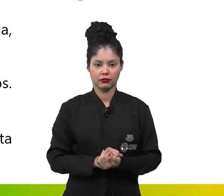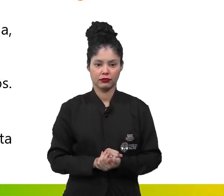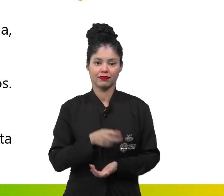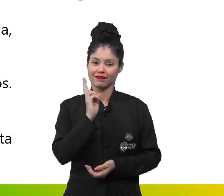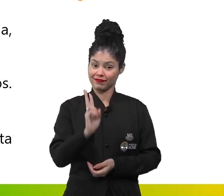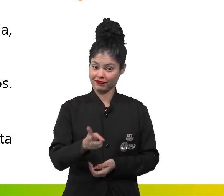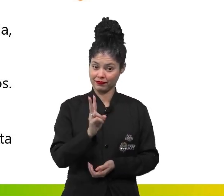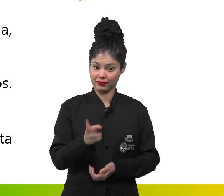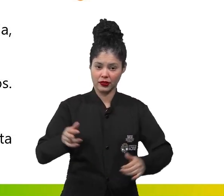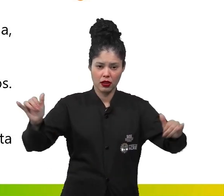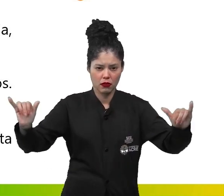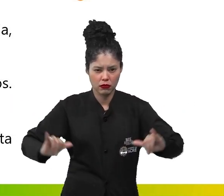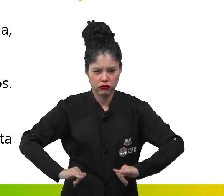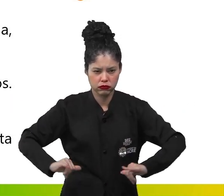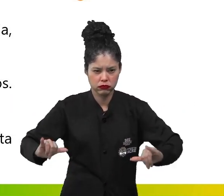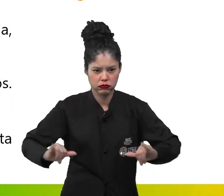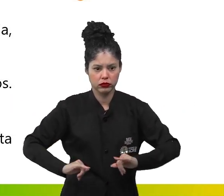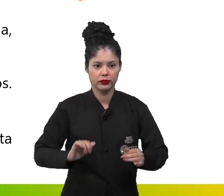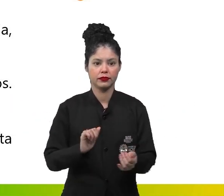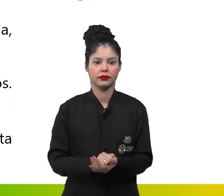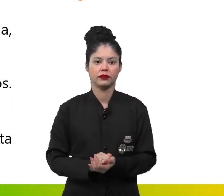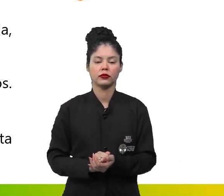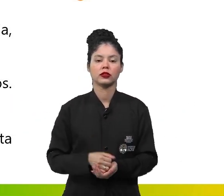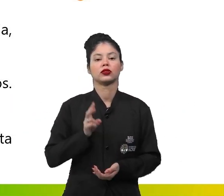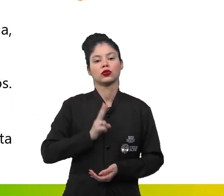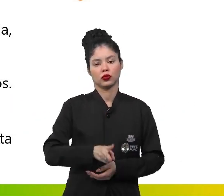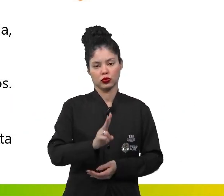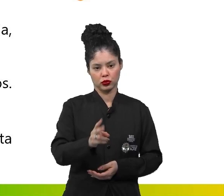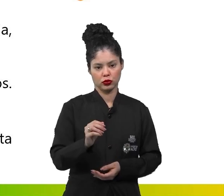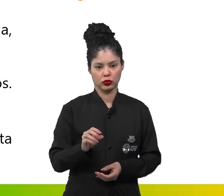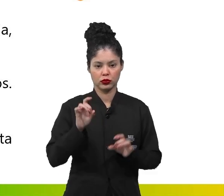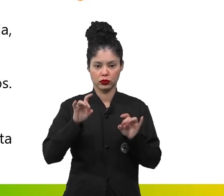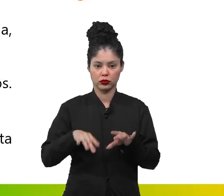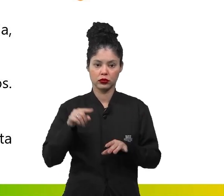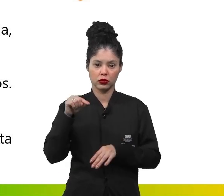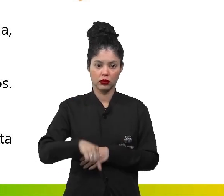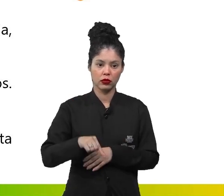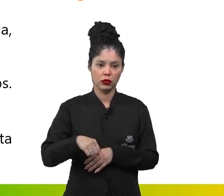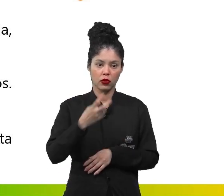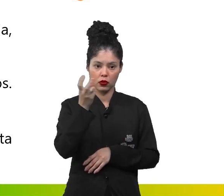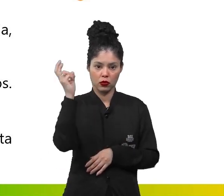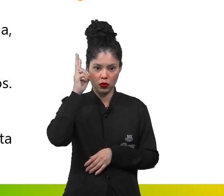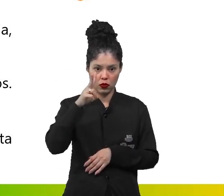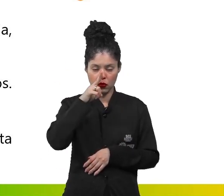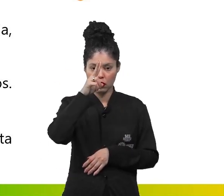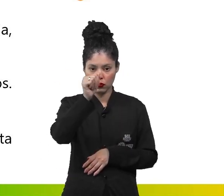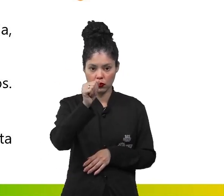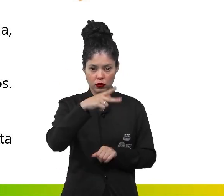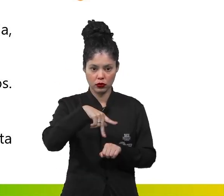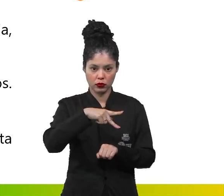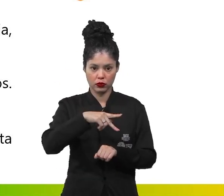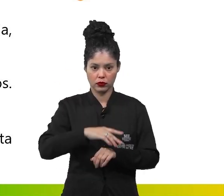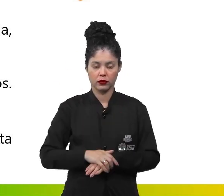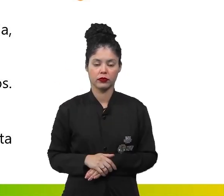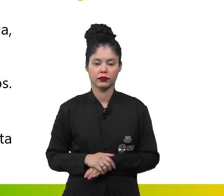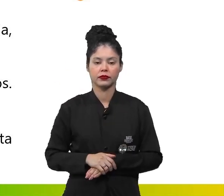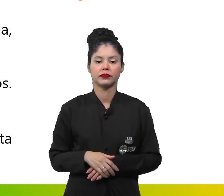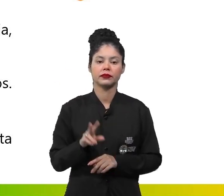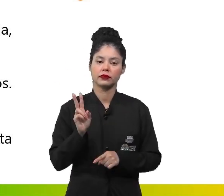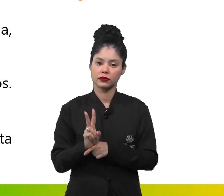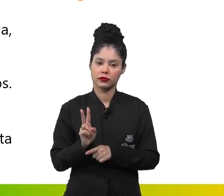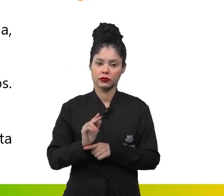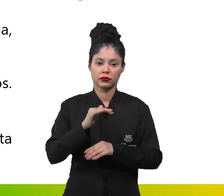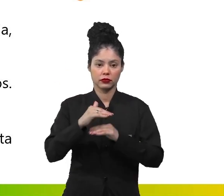como escravos. Mesmo com sofrimento, deixaram uma herança cultural muito forte no país, contribuindo